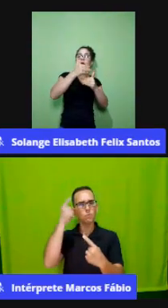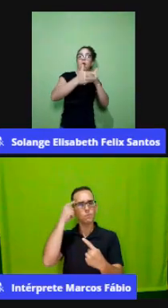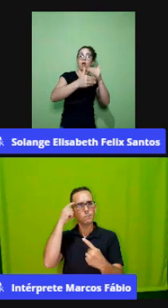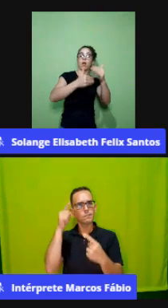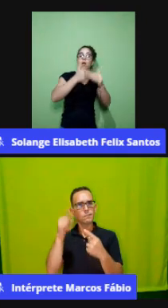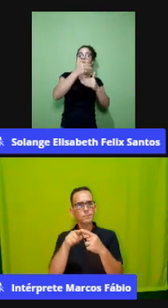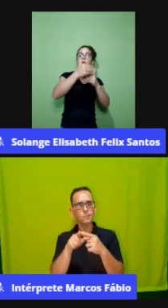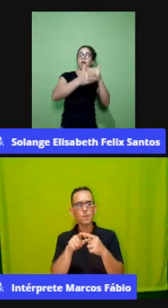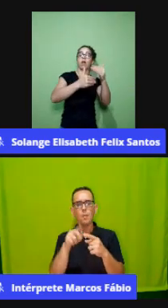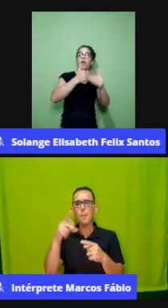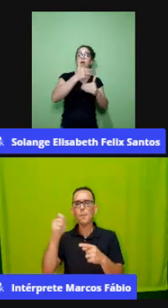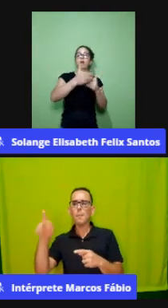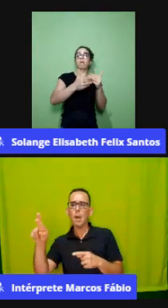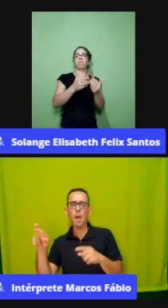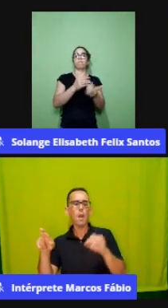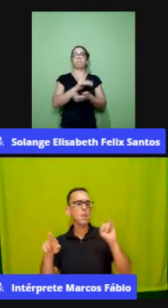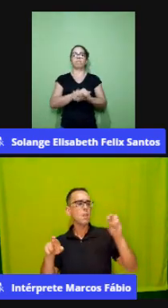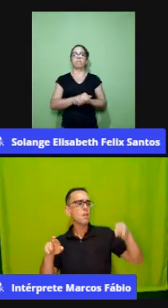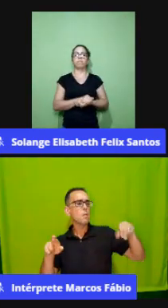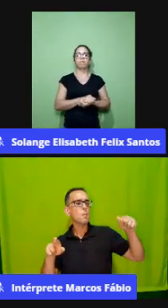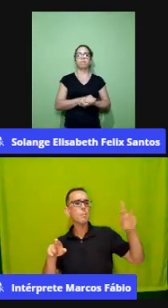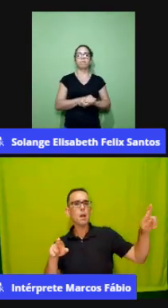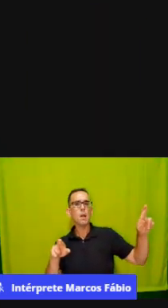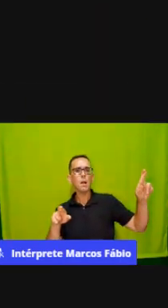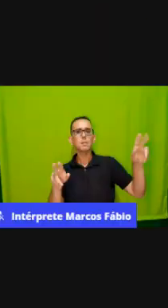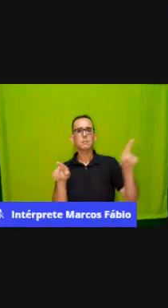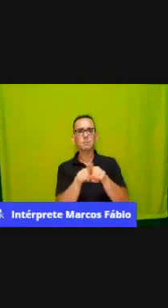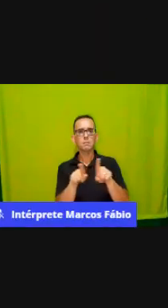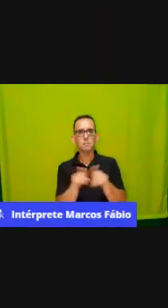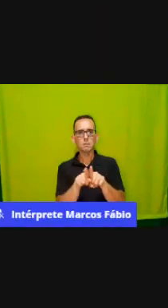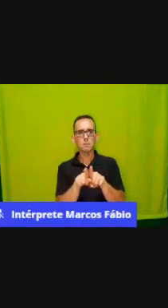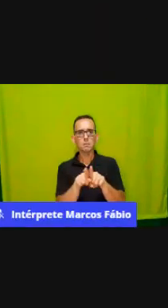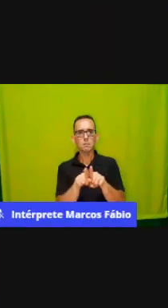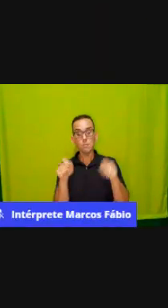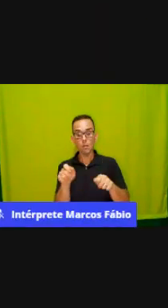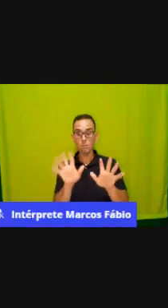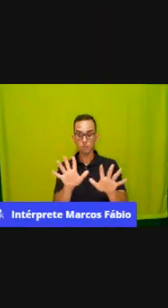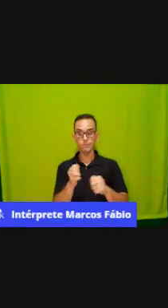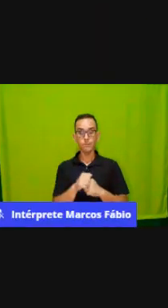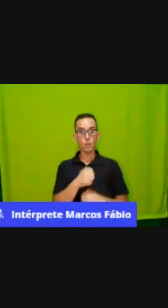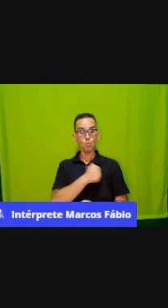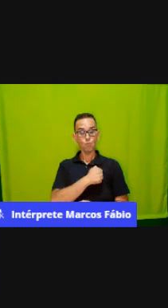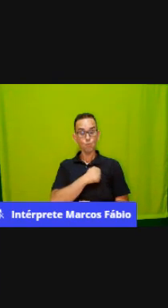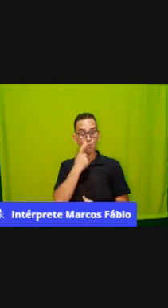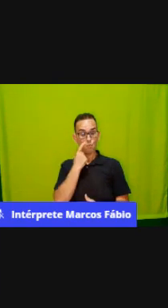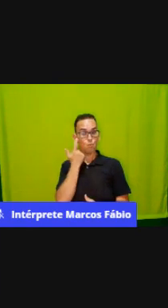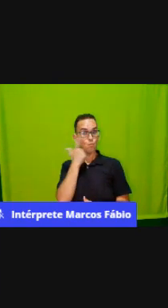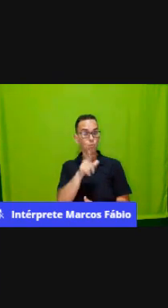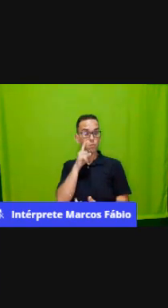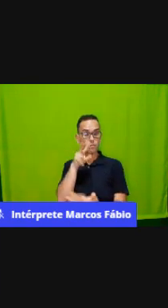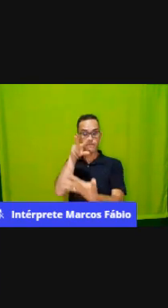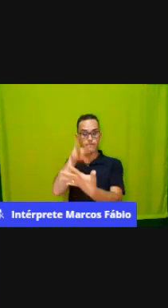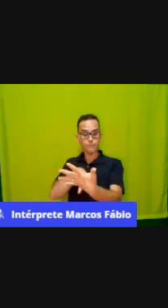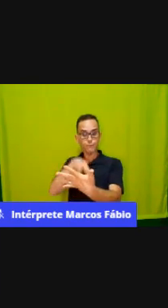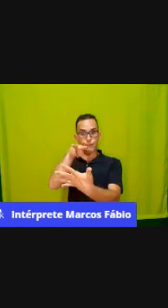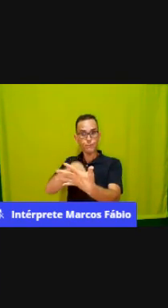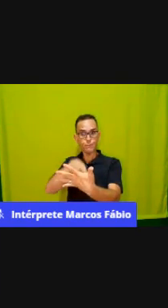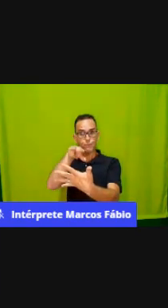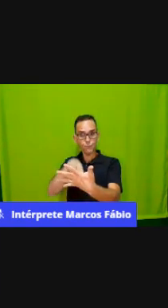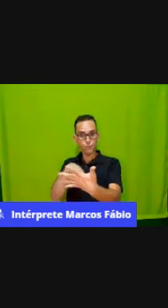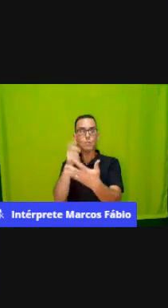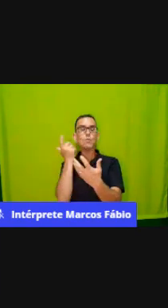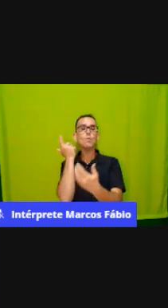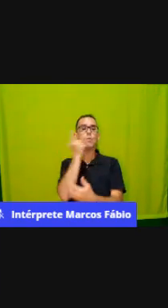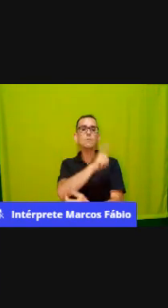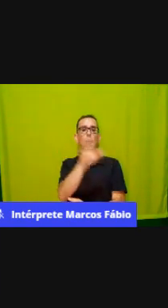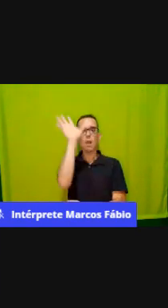antecessor, sucessor, sequência lógica, par e ímpar, né? E a gente